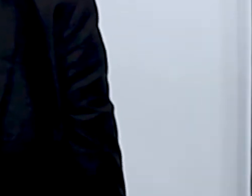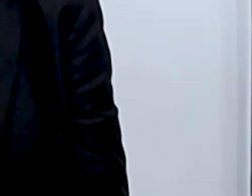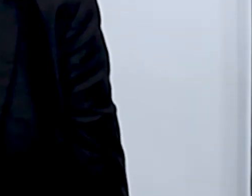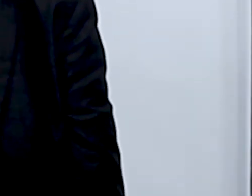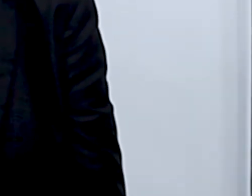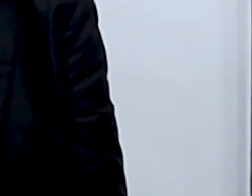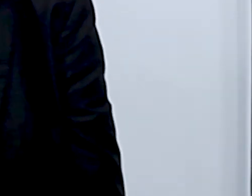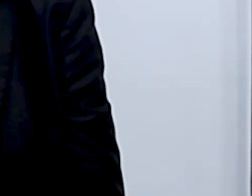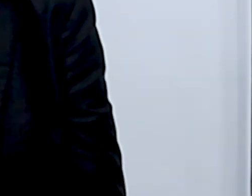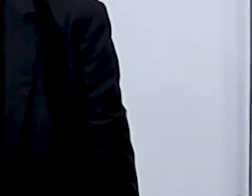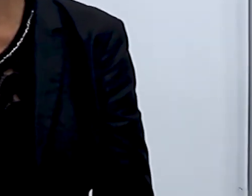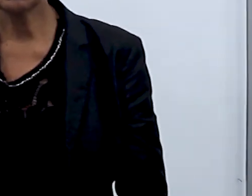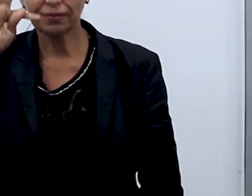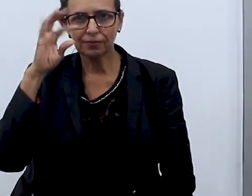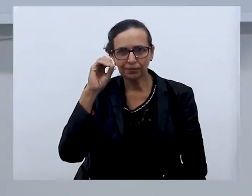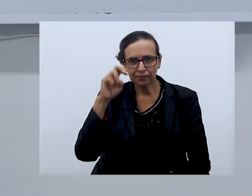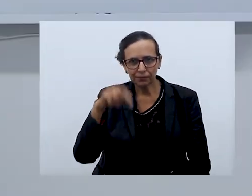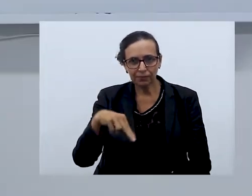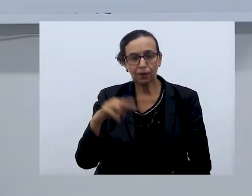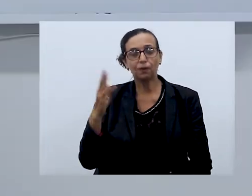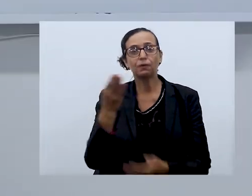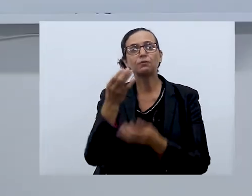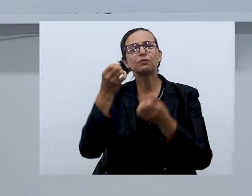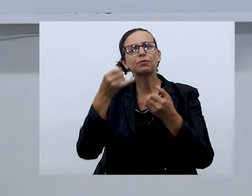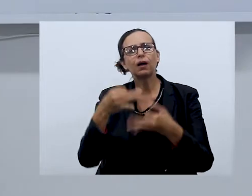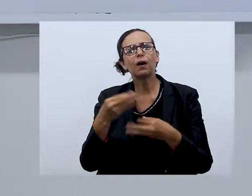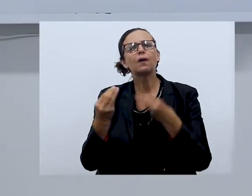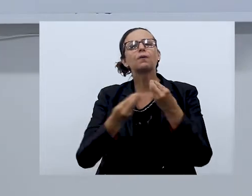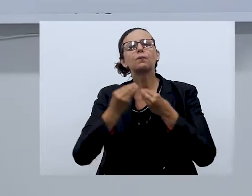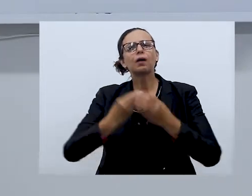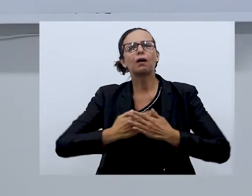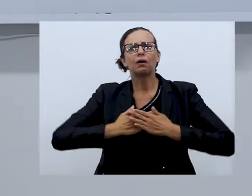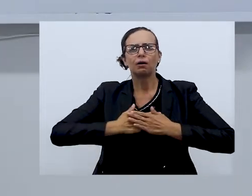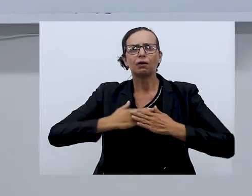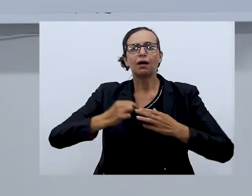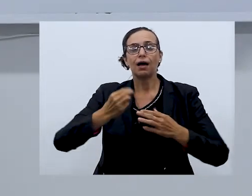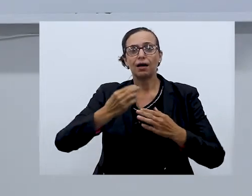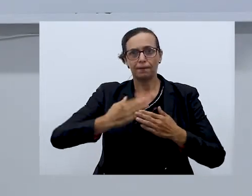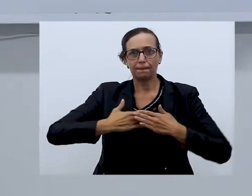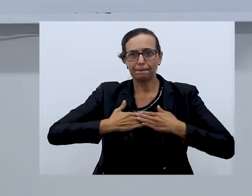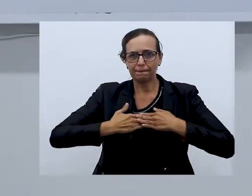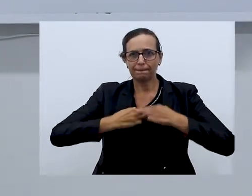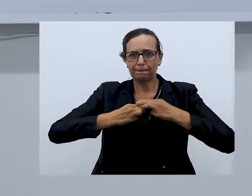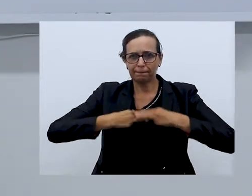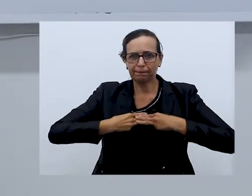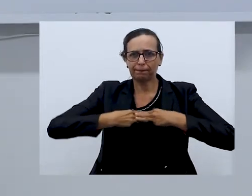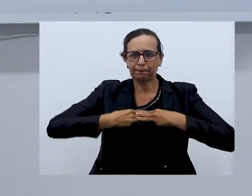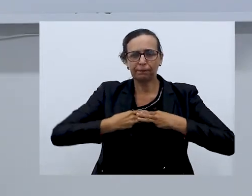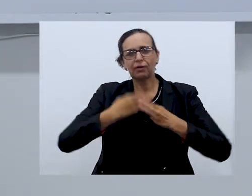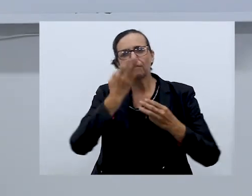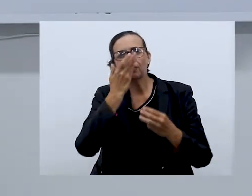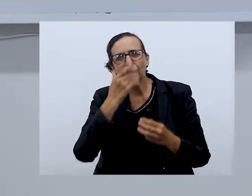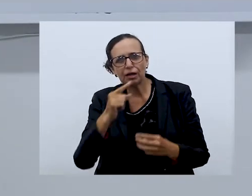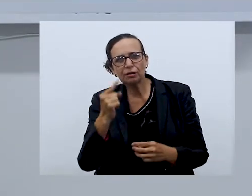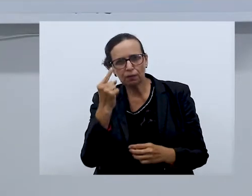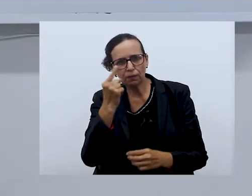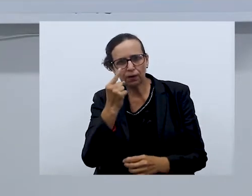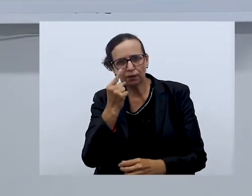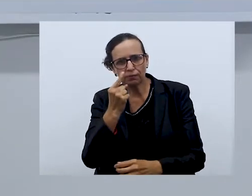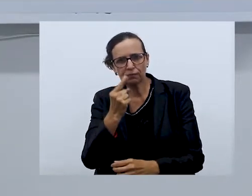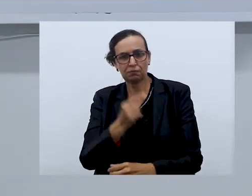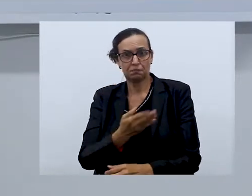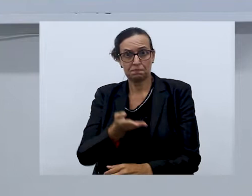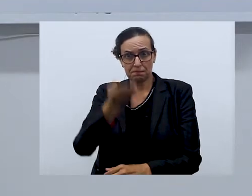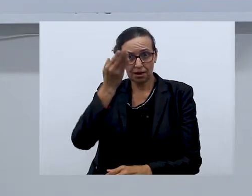Olá pessoal, tudo bem? Meu nome é Zenilton e hoje falaremos da massagem cardiorrespiratória em crianças maiores de 1 ano